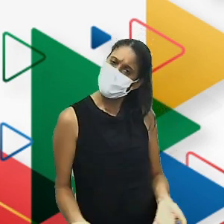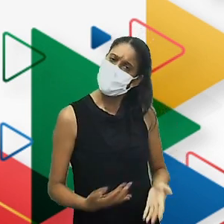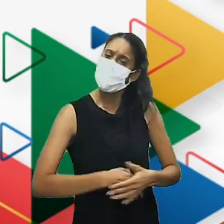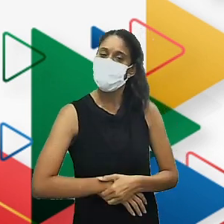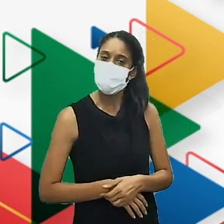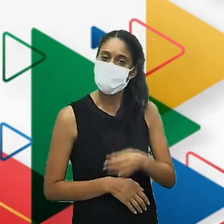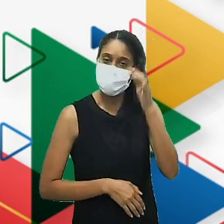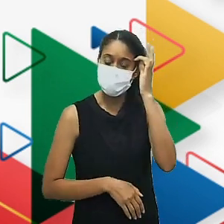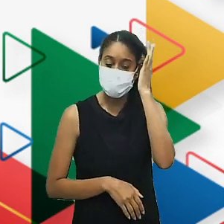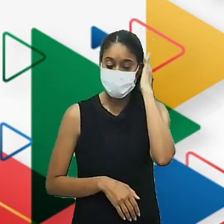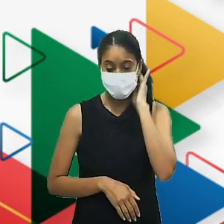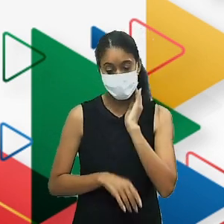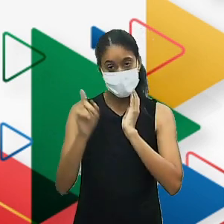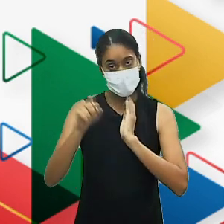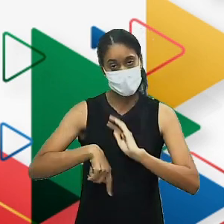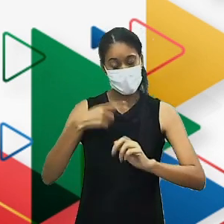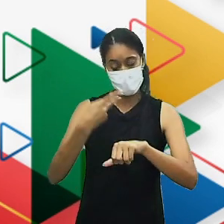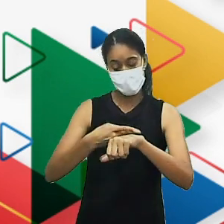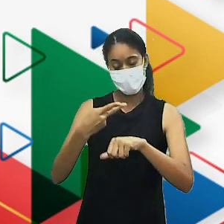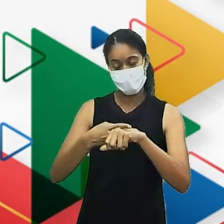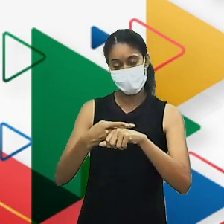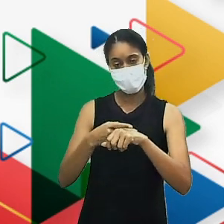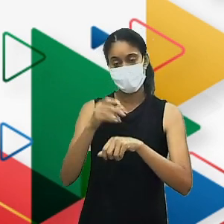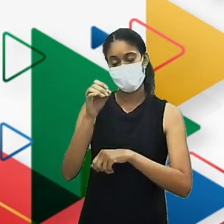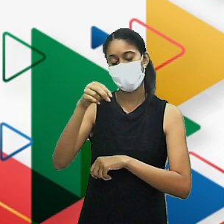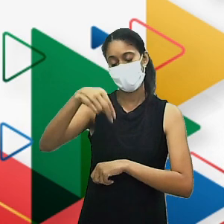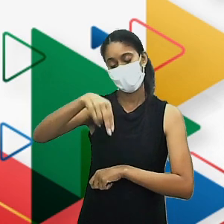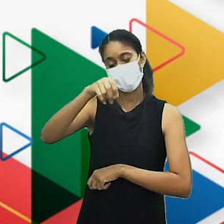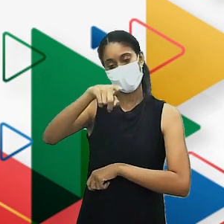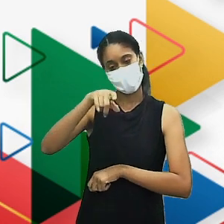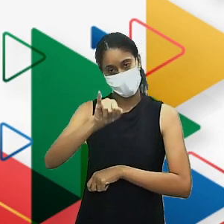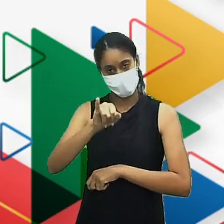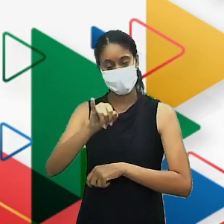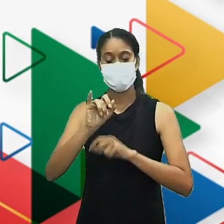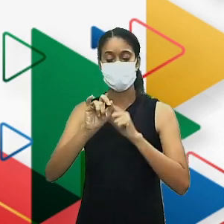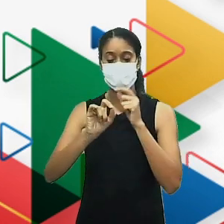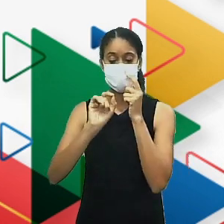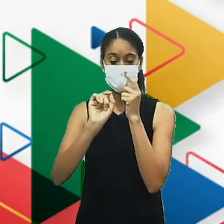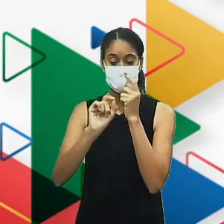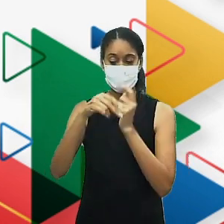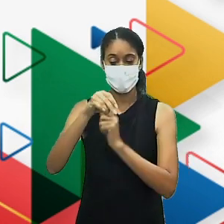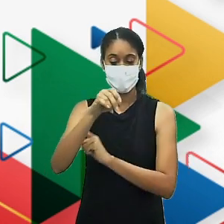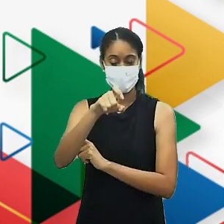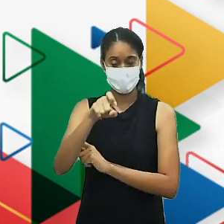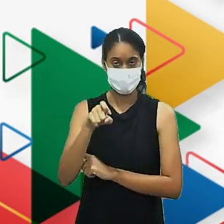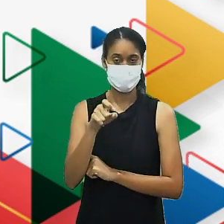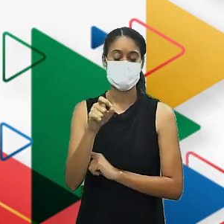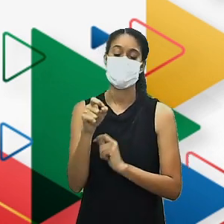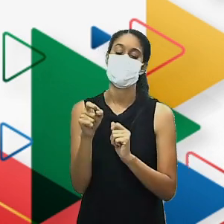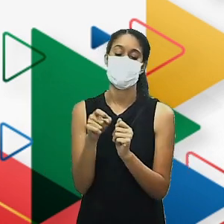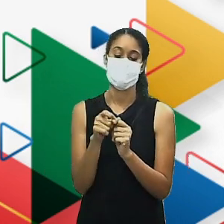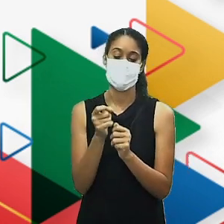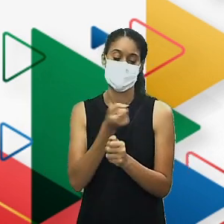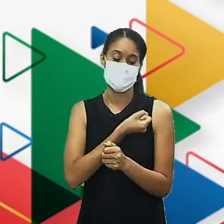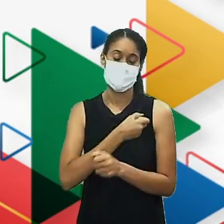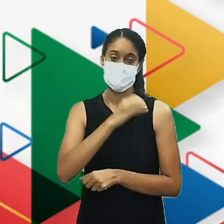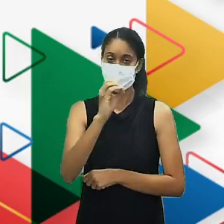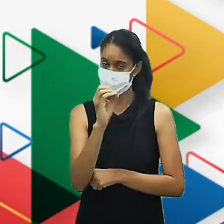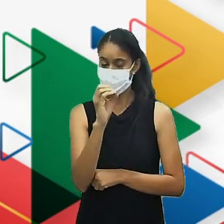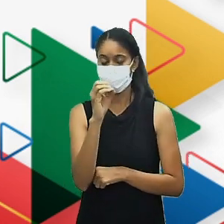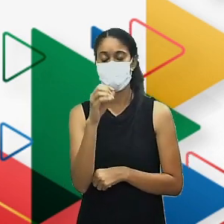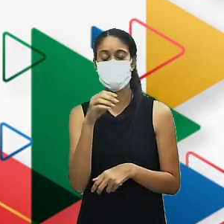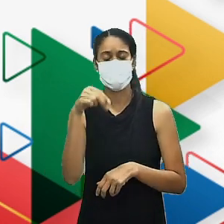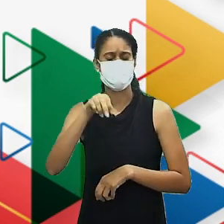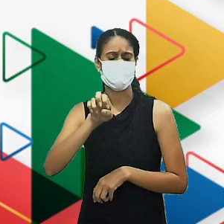Então aconteceu porque a prata com seu NOx zero, ou seja, seu estado completo, estável, neutro, seja lá como você queira